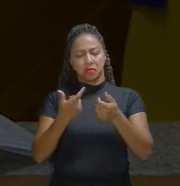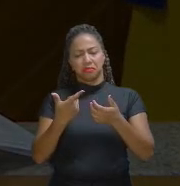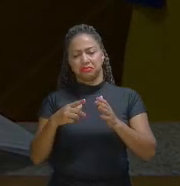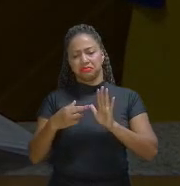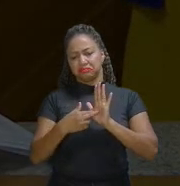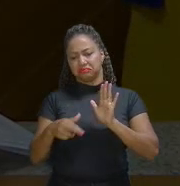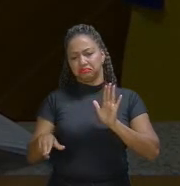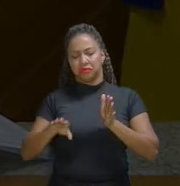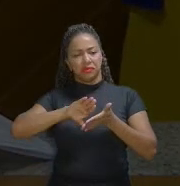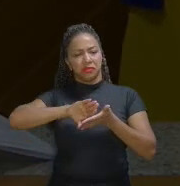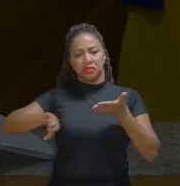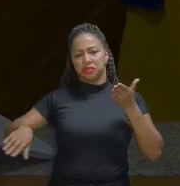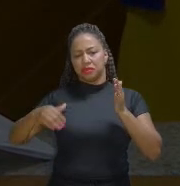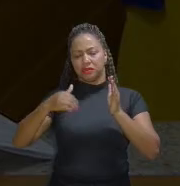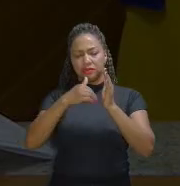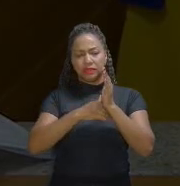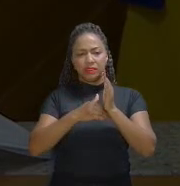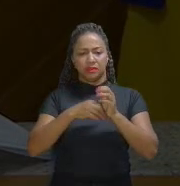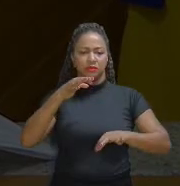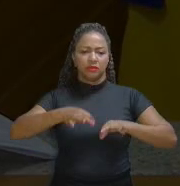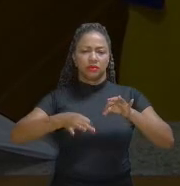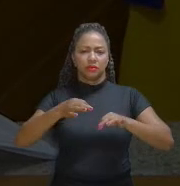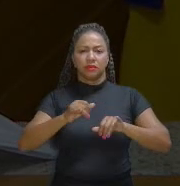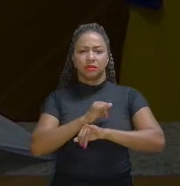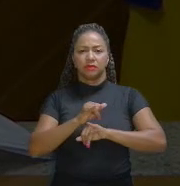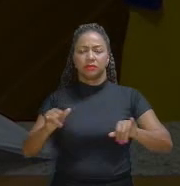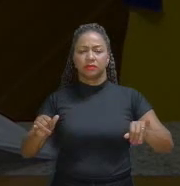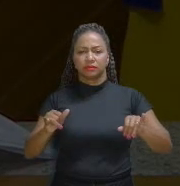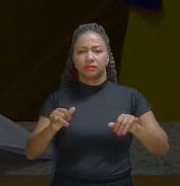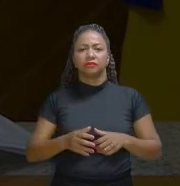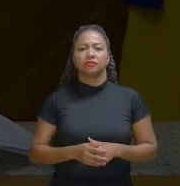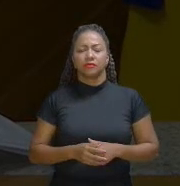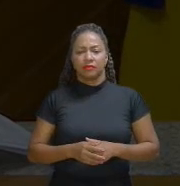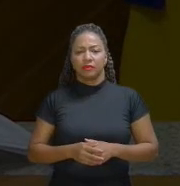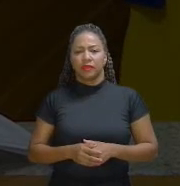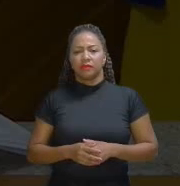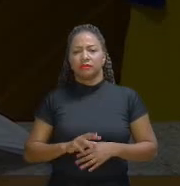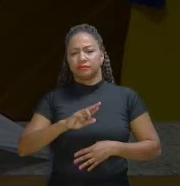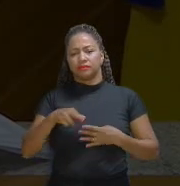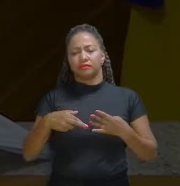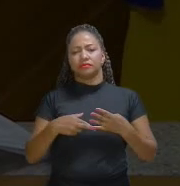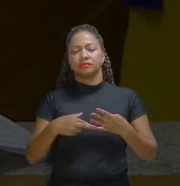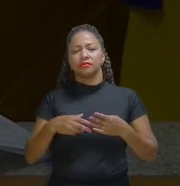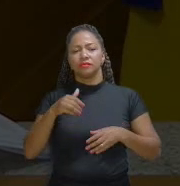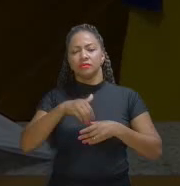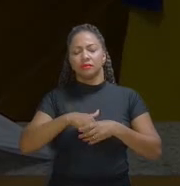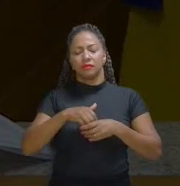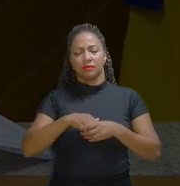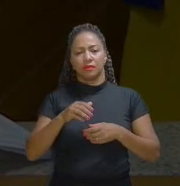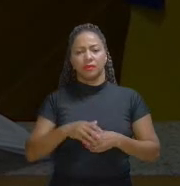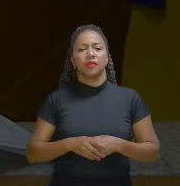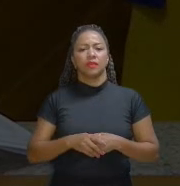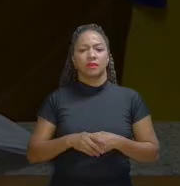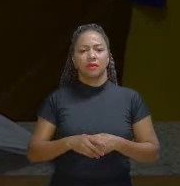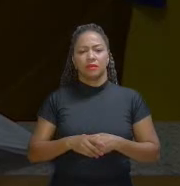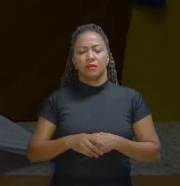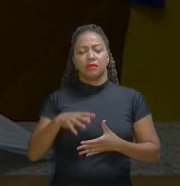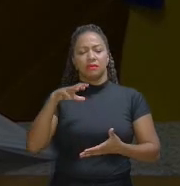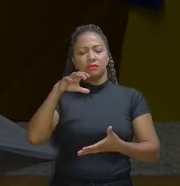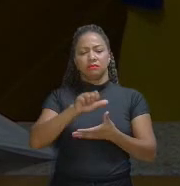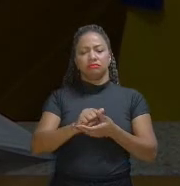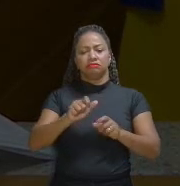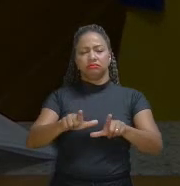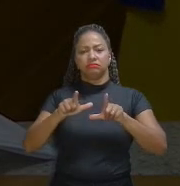retira o segredo de justiça. Vou anunciar, então, fazer o pregão. Recurso eleitoral na ação de impugnação de mandato